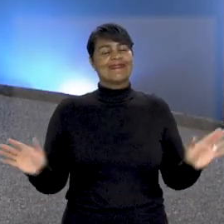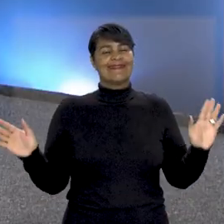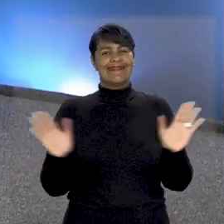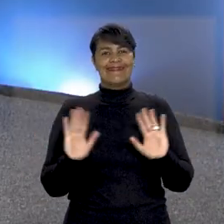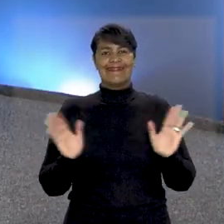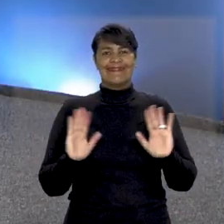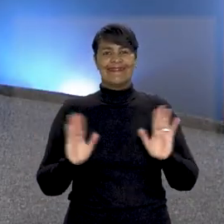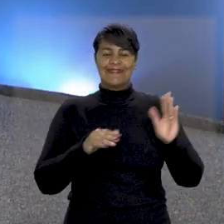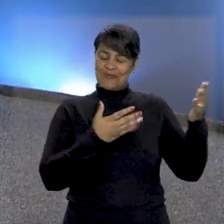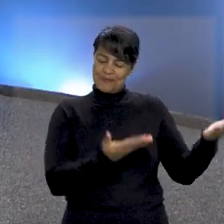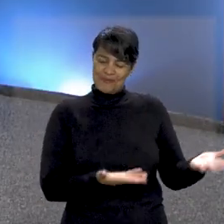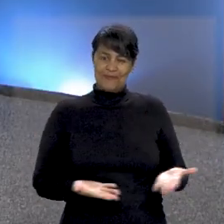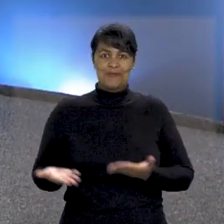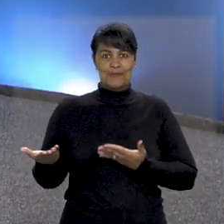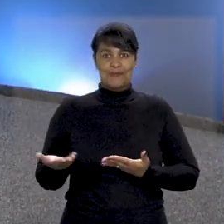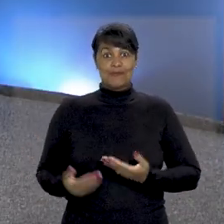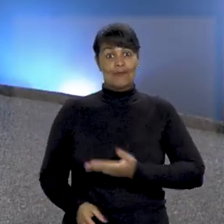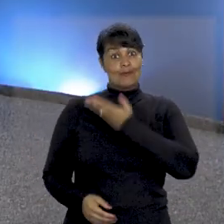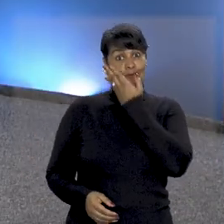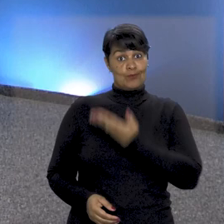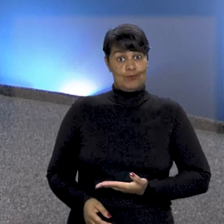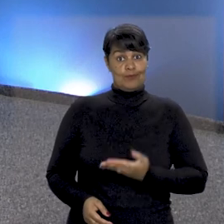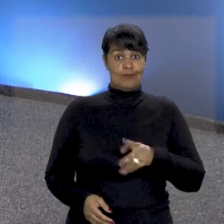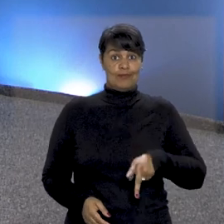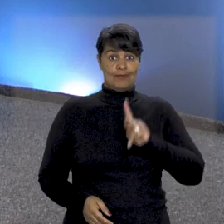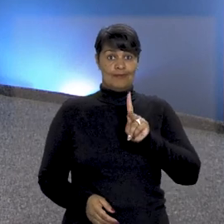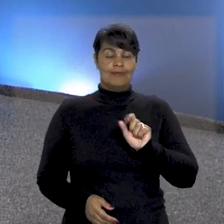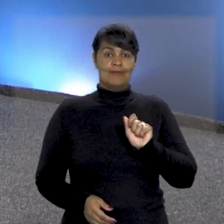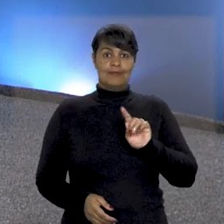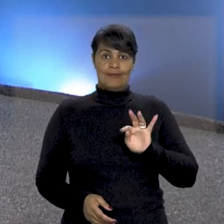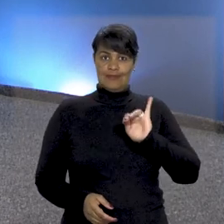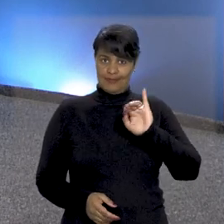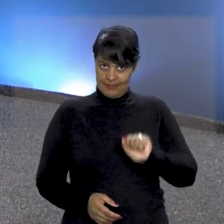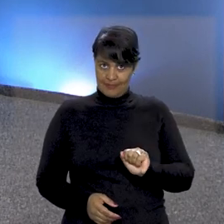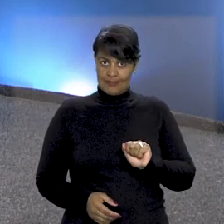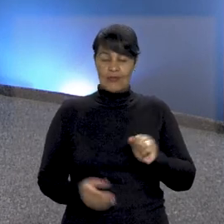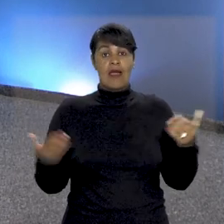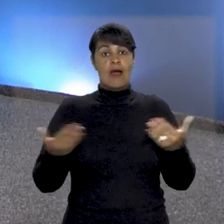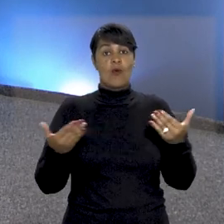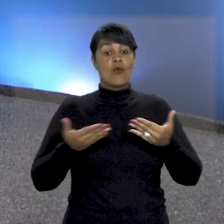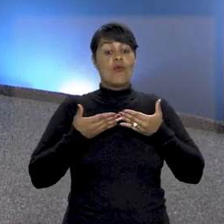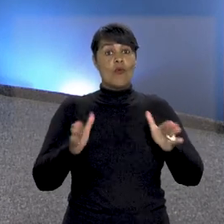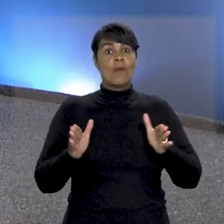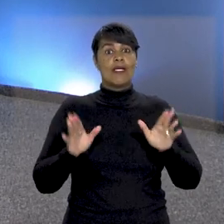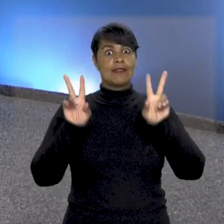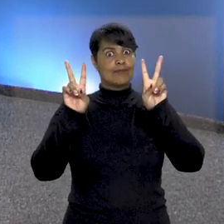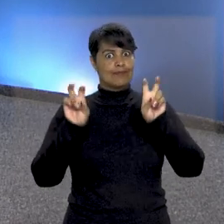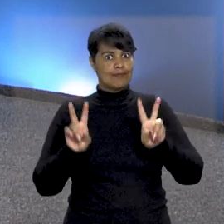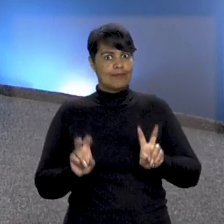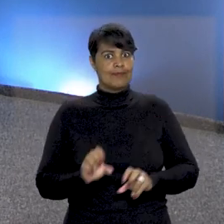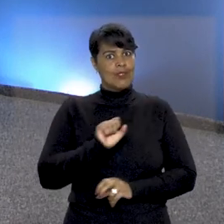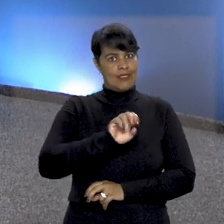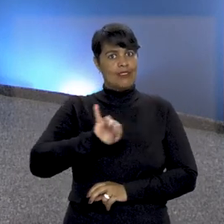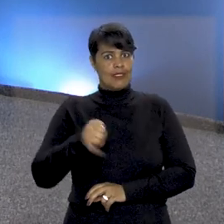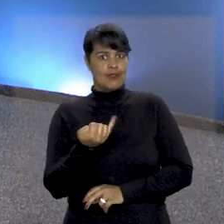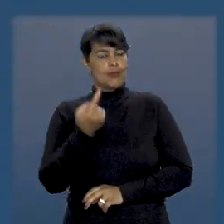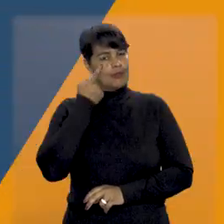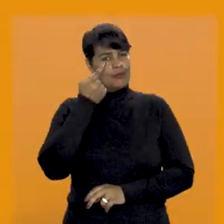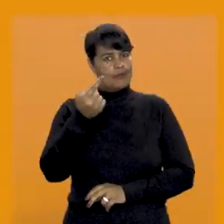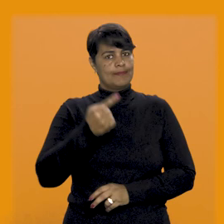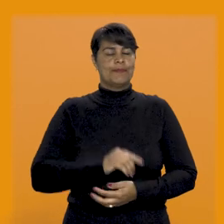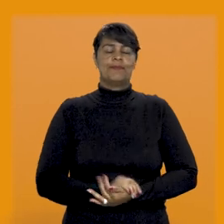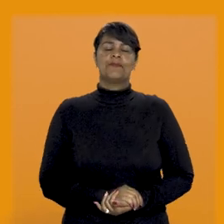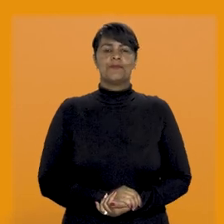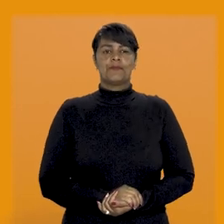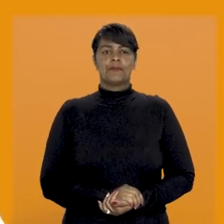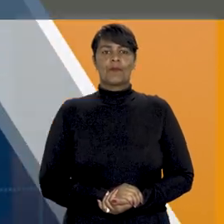Olá, seja muito bem-vindo. Eu sou Kátia Gomes e o STJ Notícias está no ar. No programa de hoje você